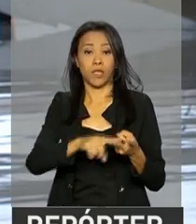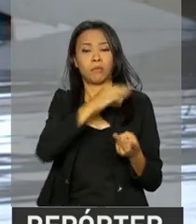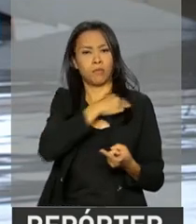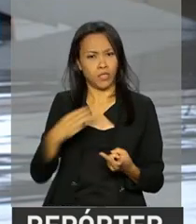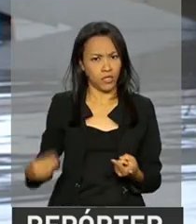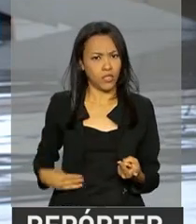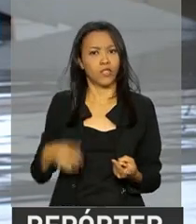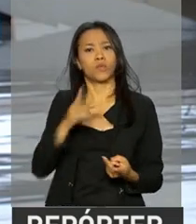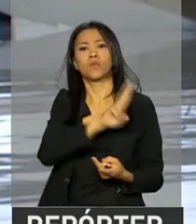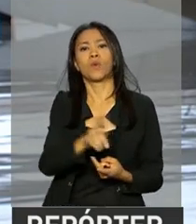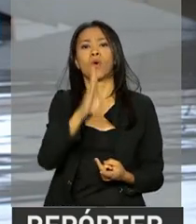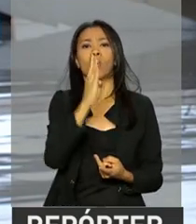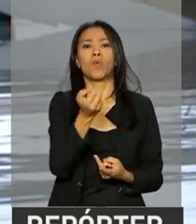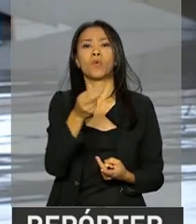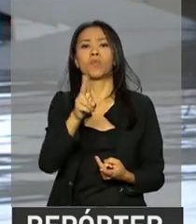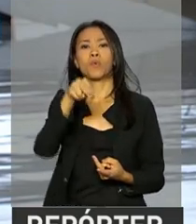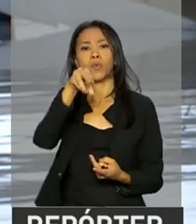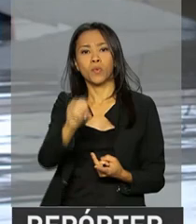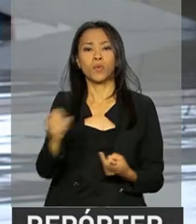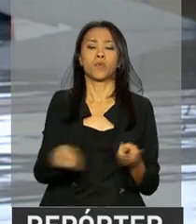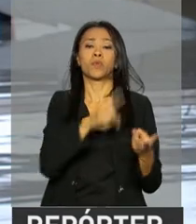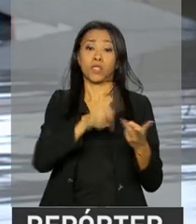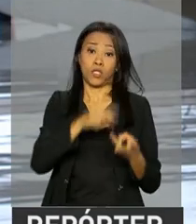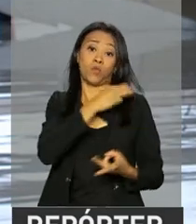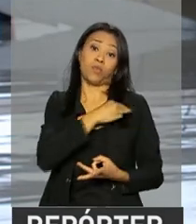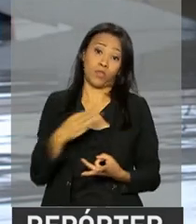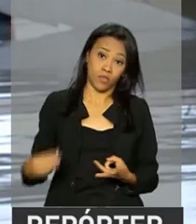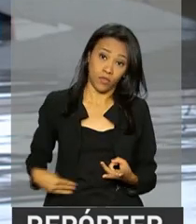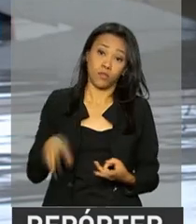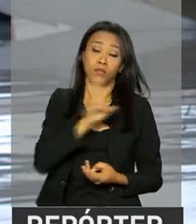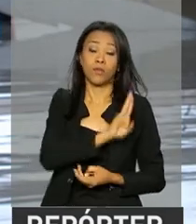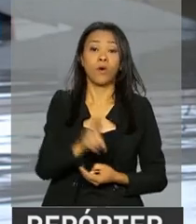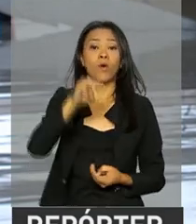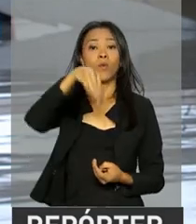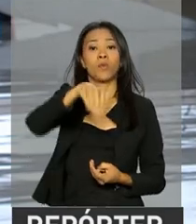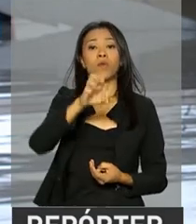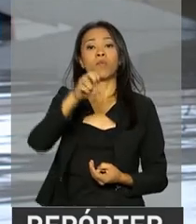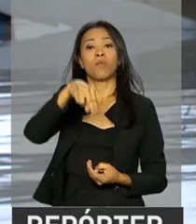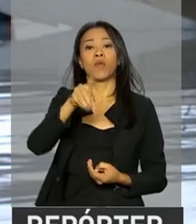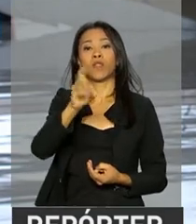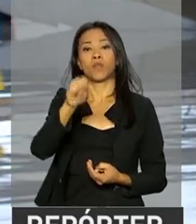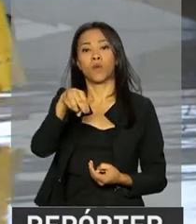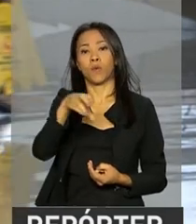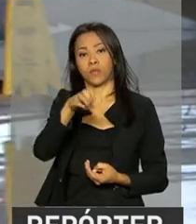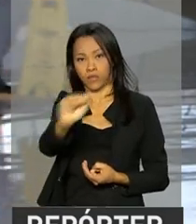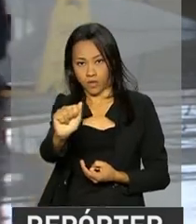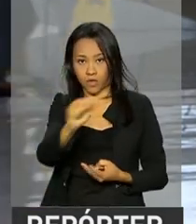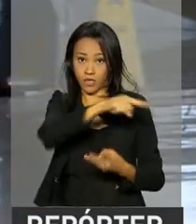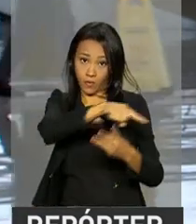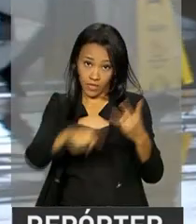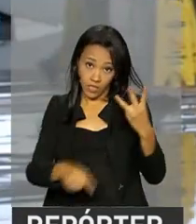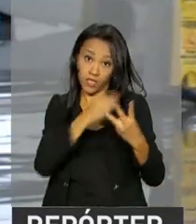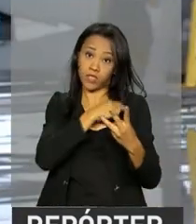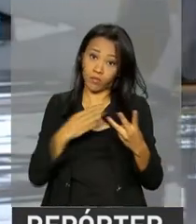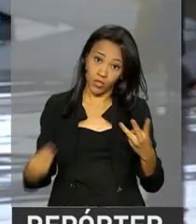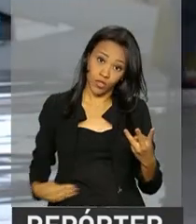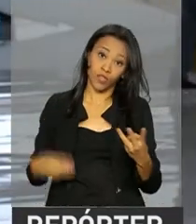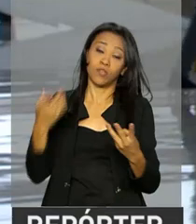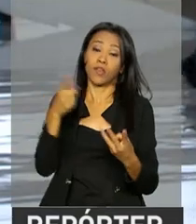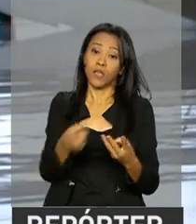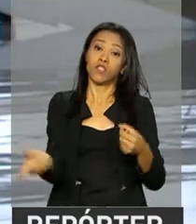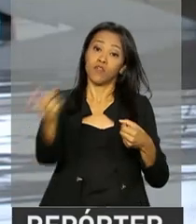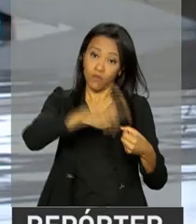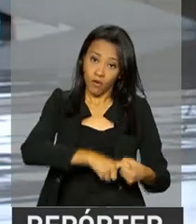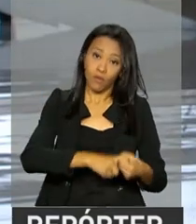cidades o Bruno Araújo e também o ministro da educação Mendonça Filho Então a partir de hoje eles retomam o mandato